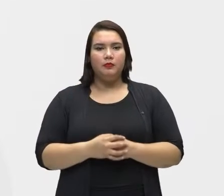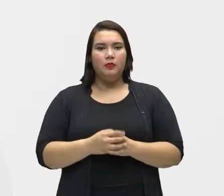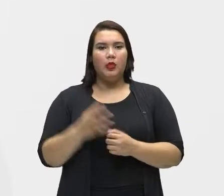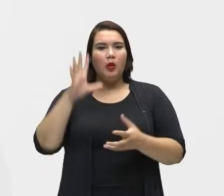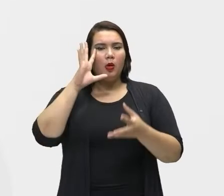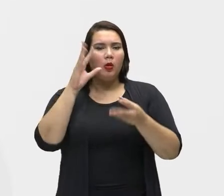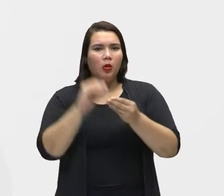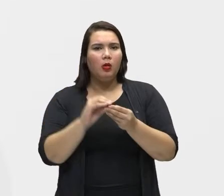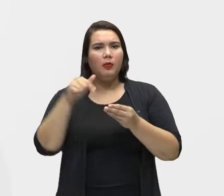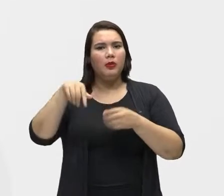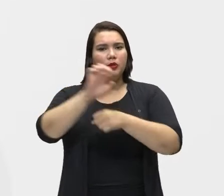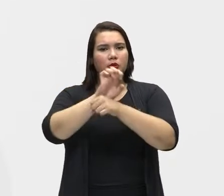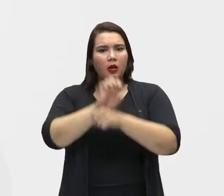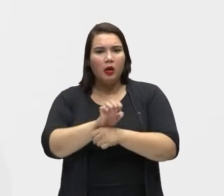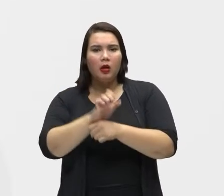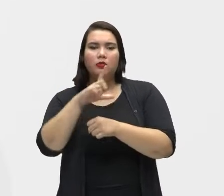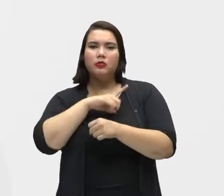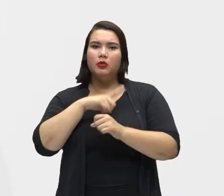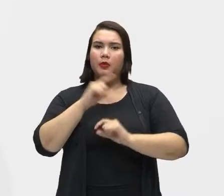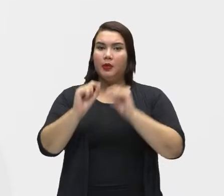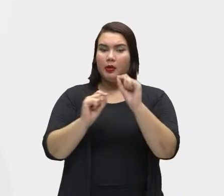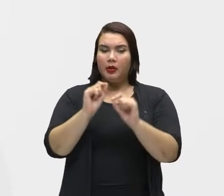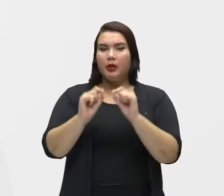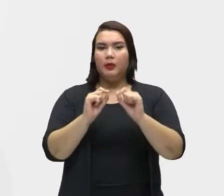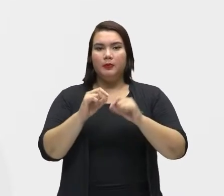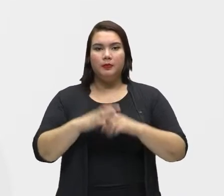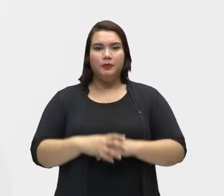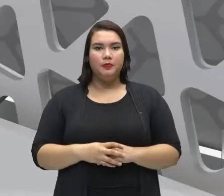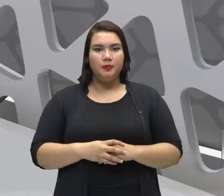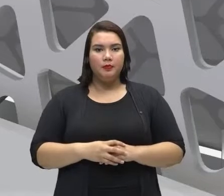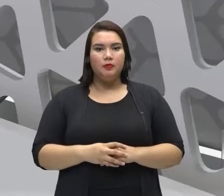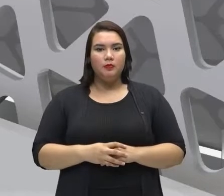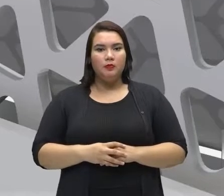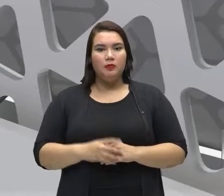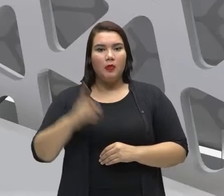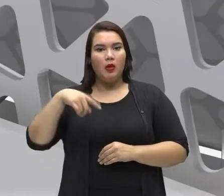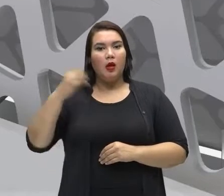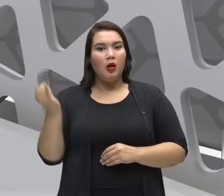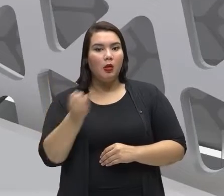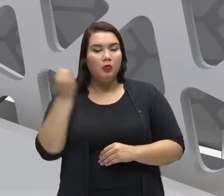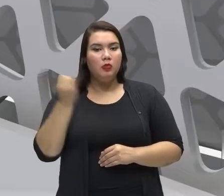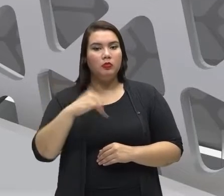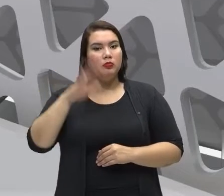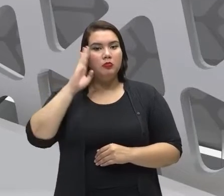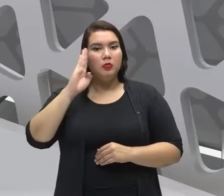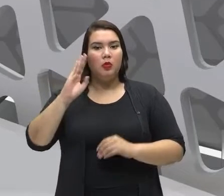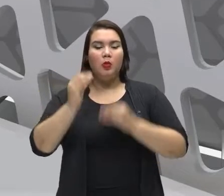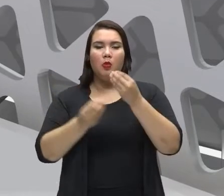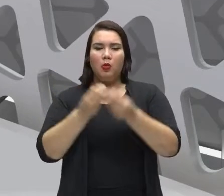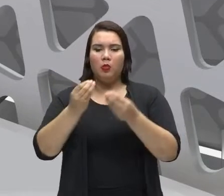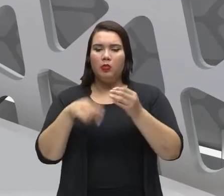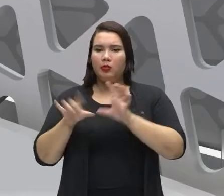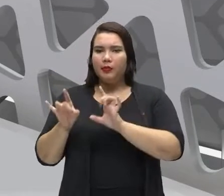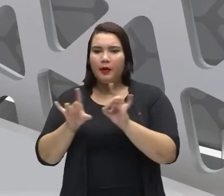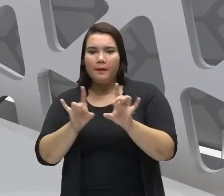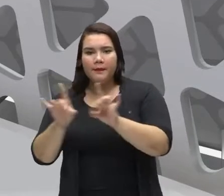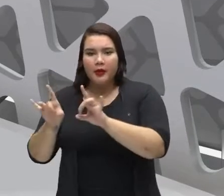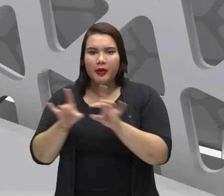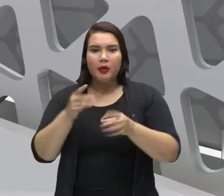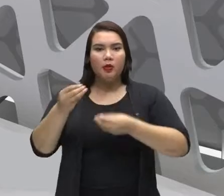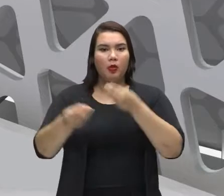se tornando, esses reinos se tornando importantes eixos, principalmente na questão comercial, pela